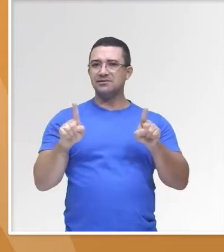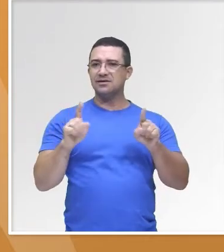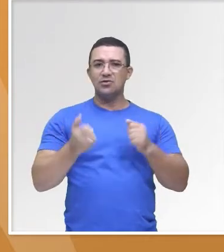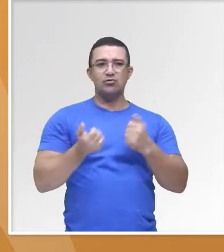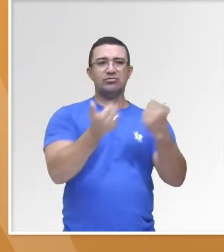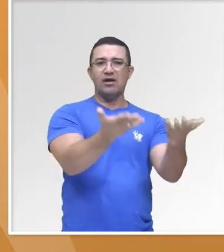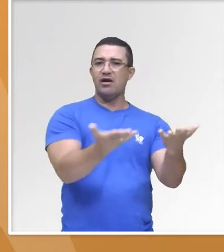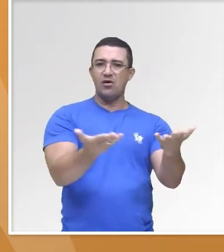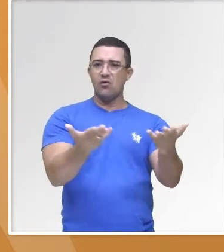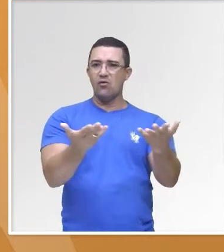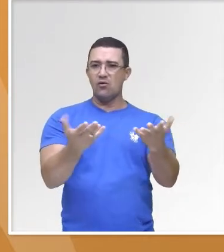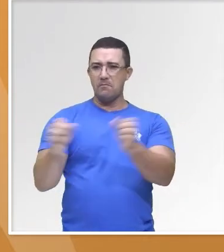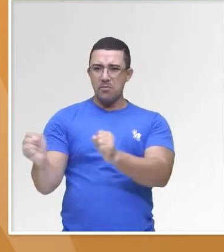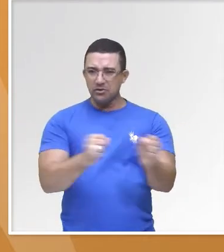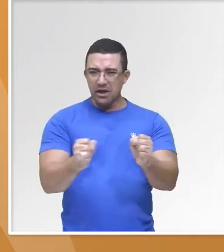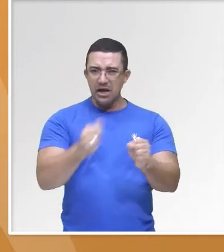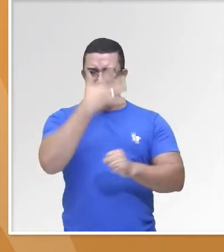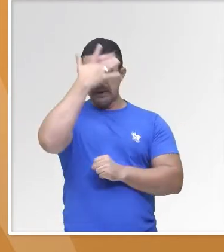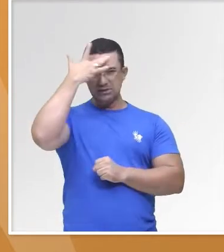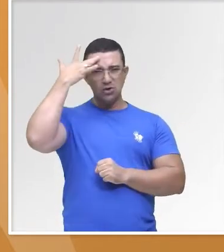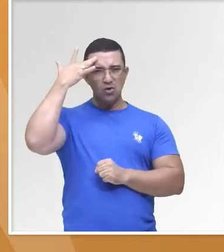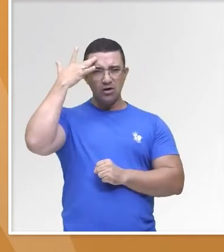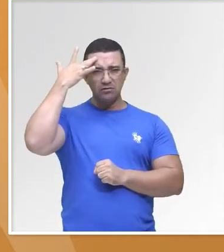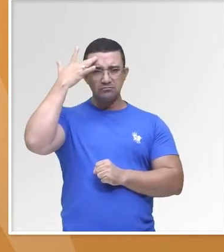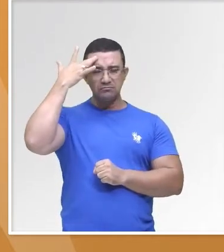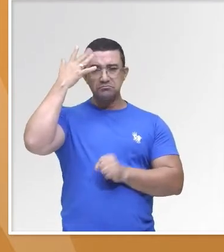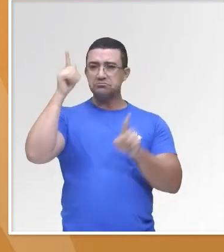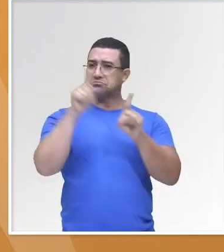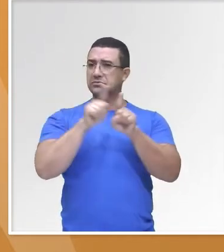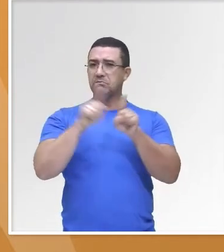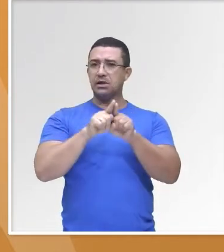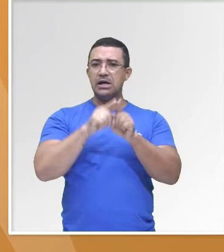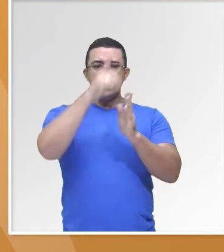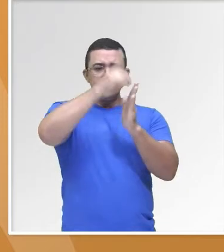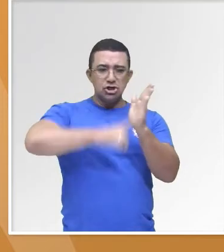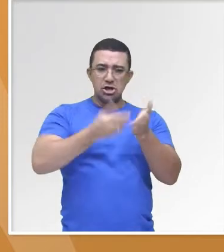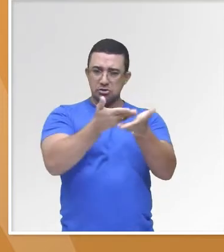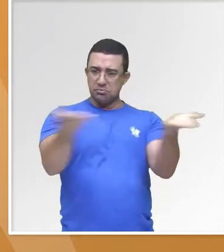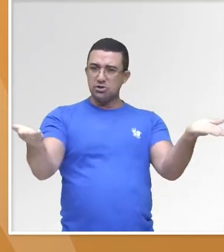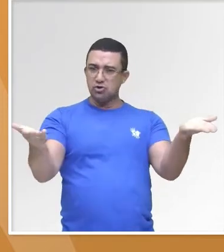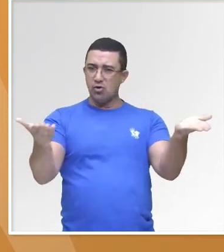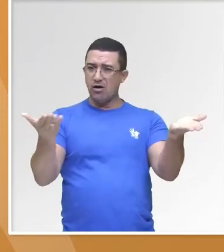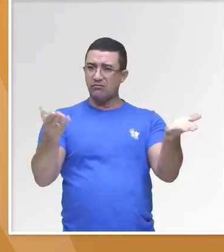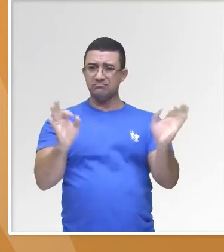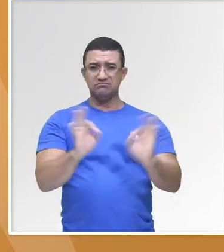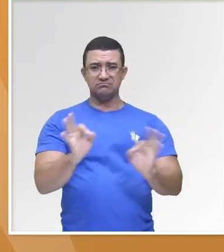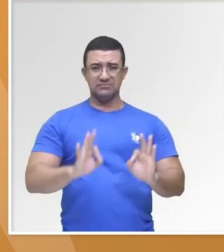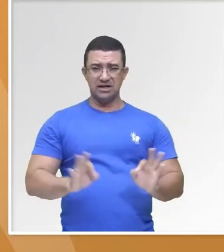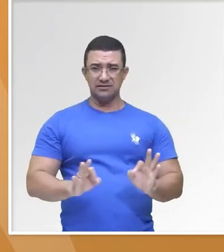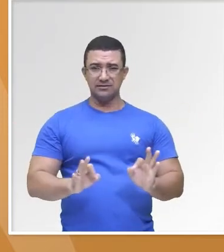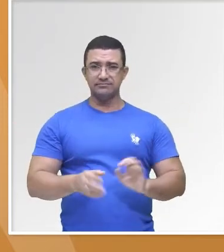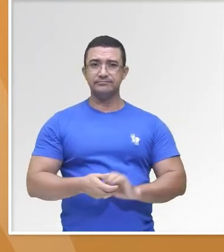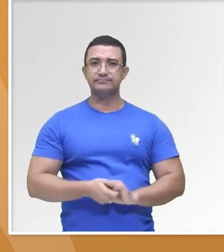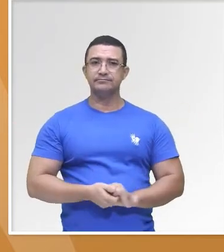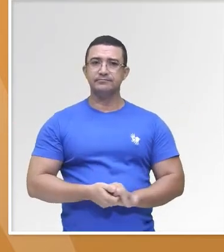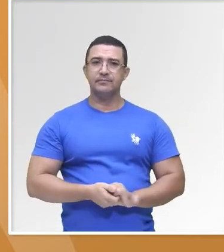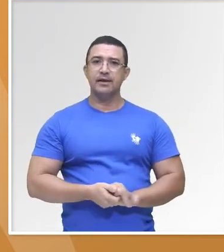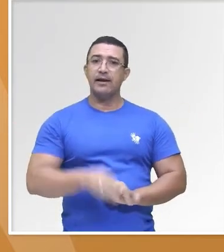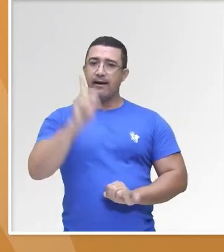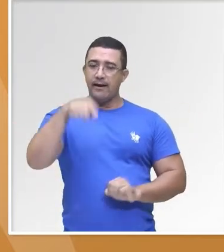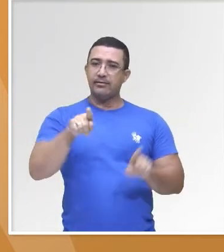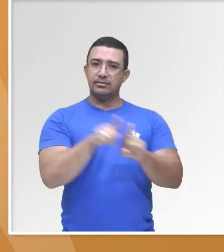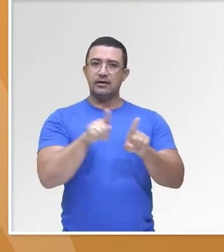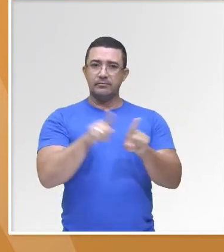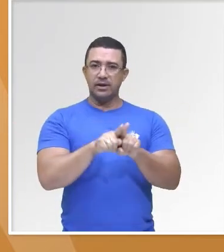poderes, ok? E não também expandiram direitos às populações. Por isso, ele é também conhecido